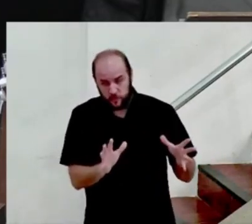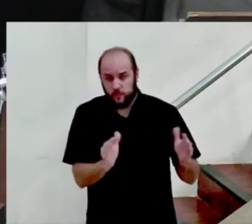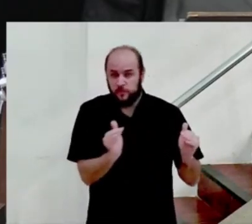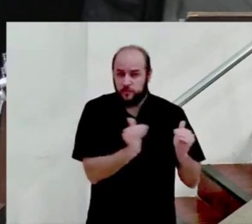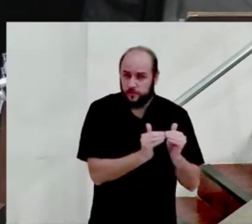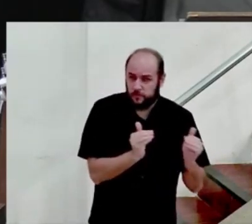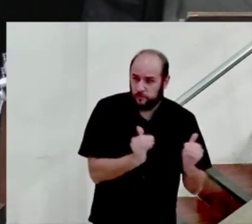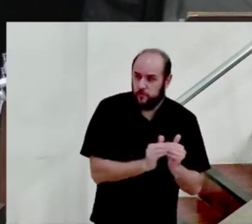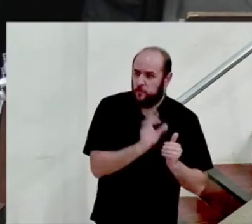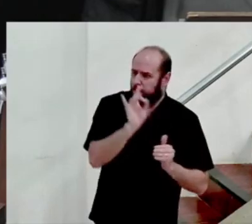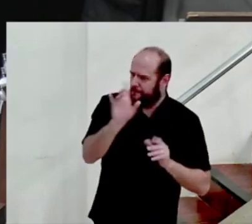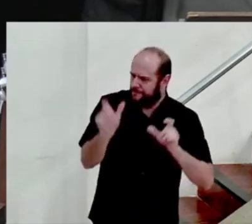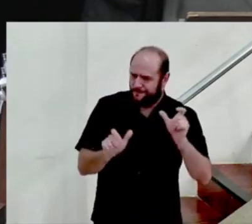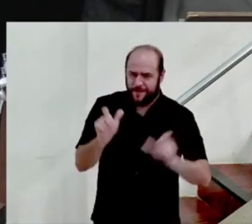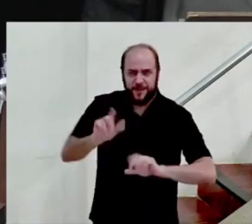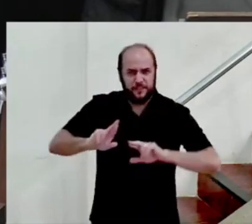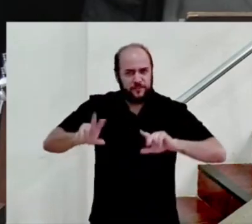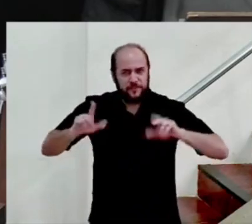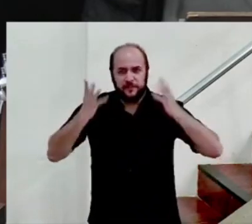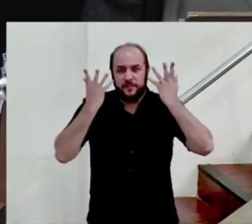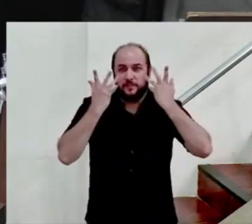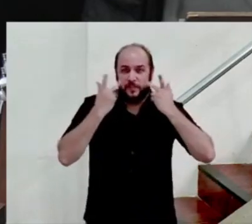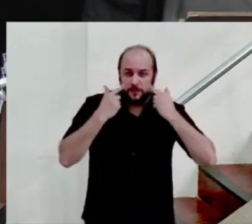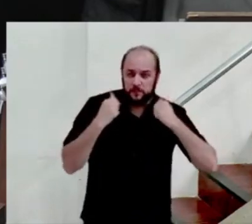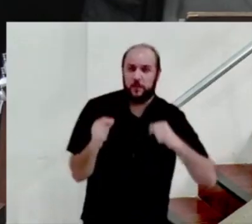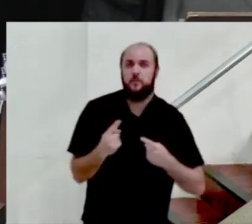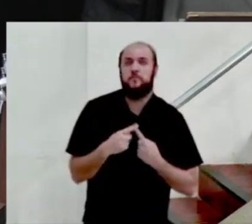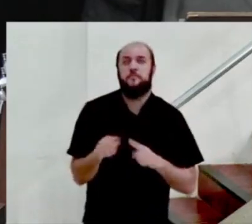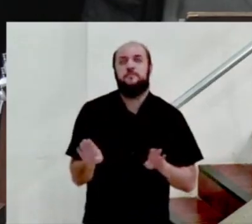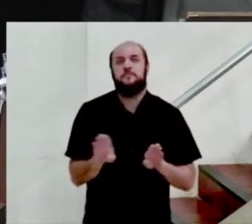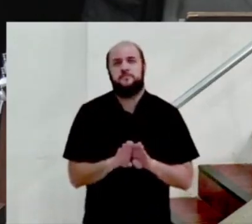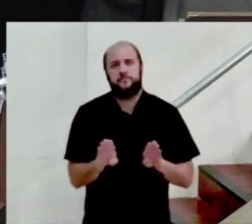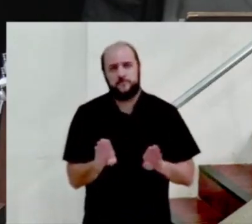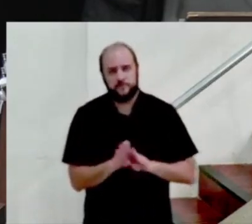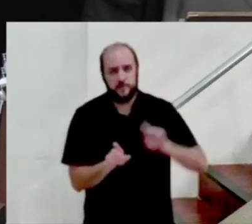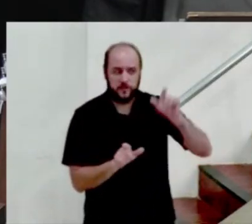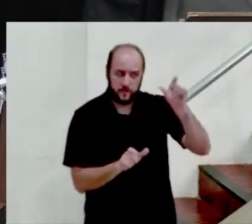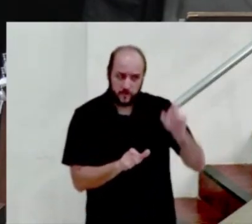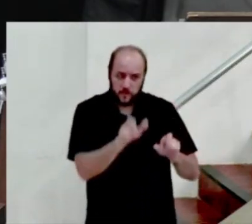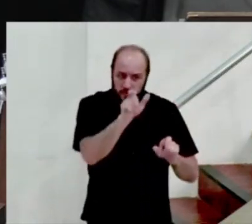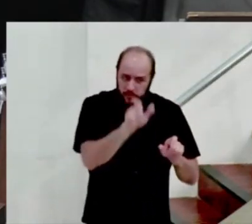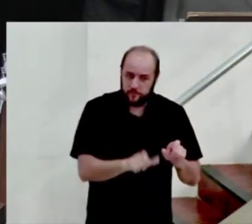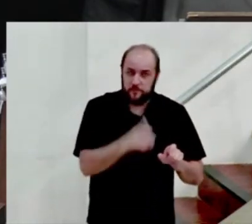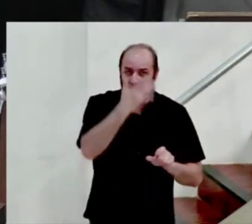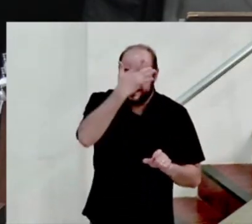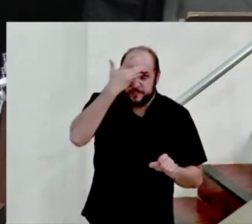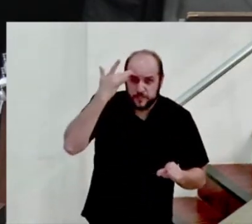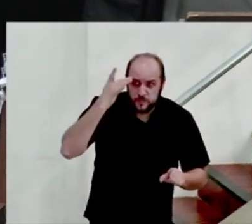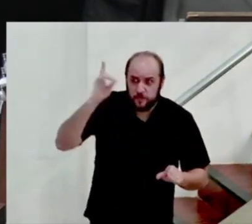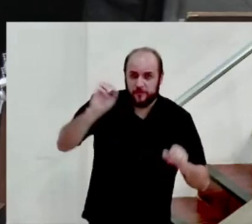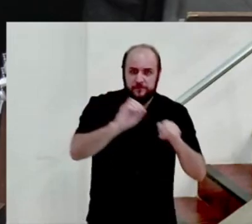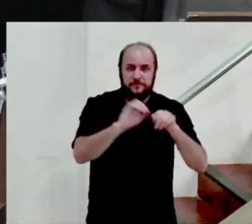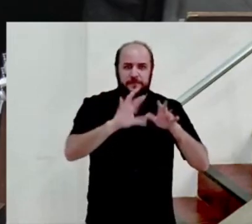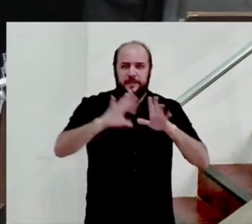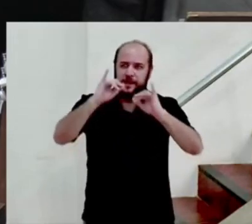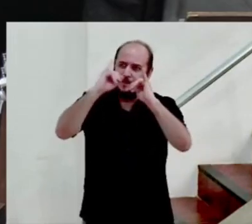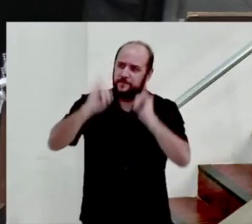de cada animal, mas também aquele que o Senhor criou à sua imagem.